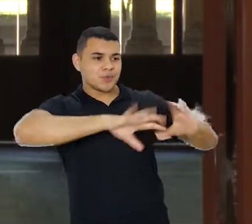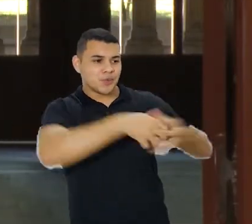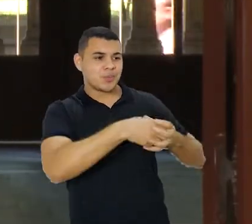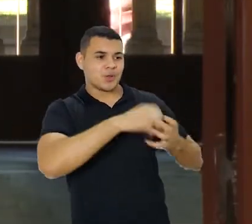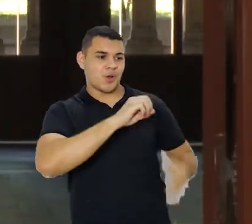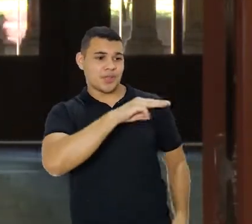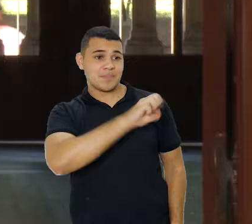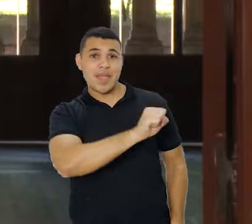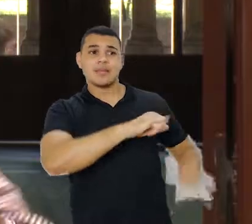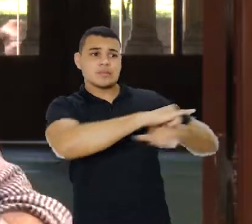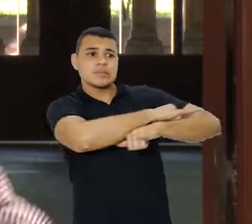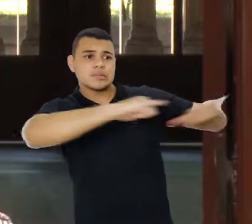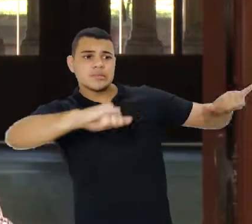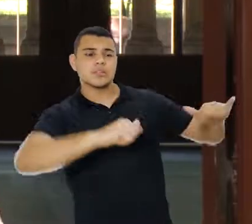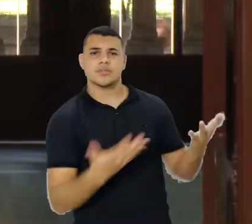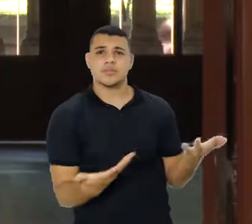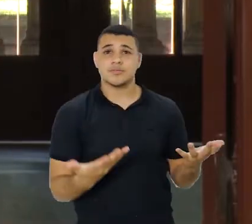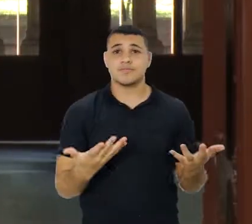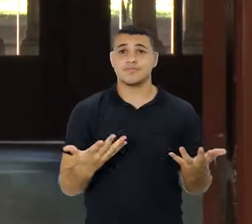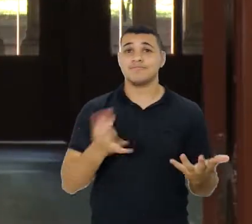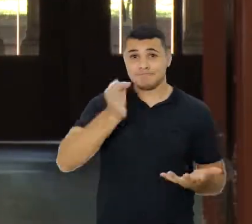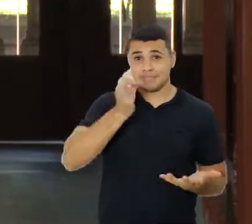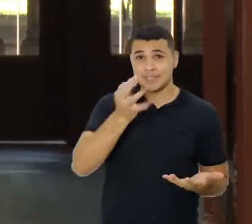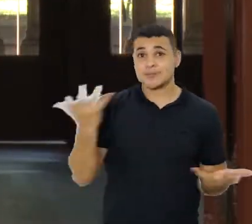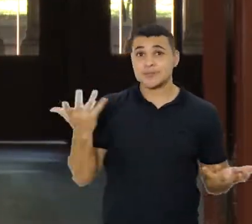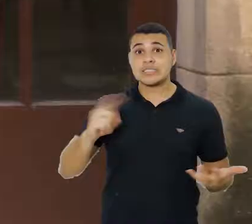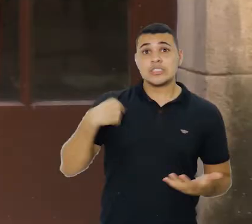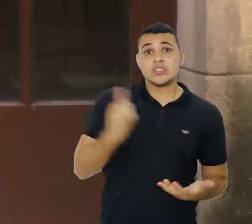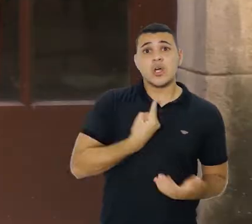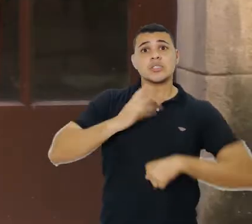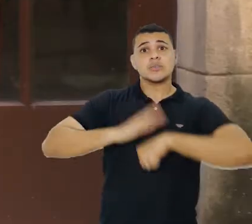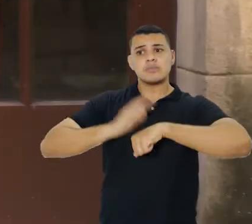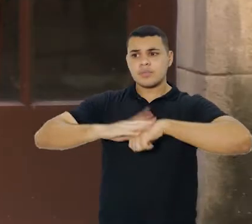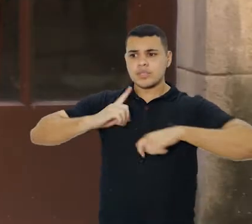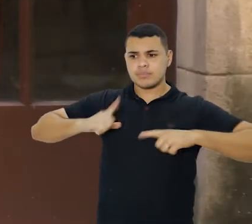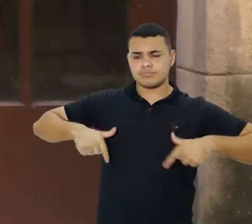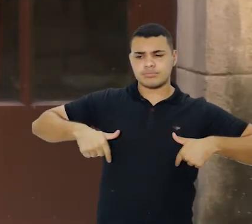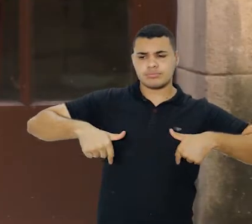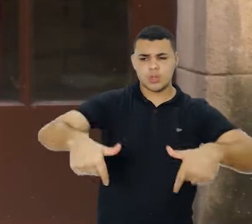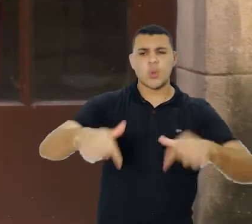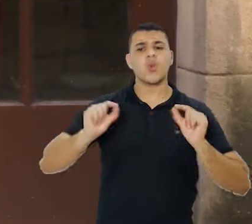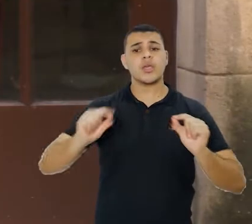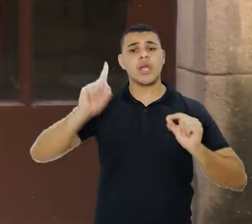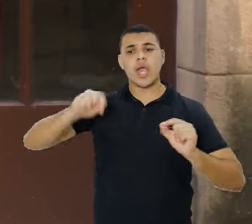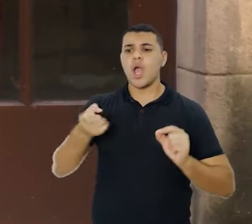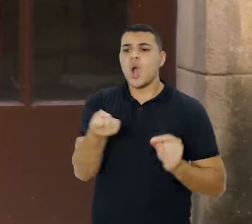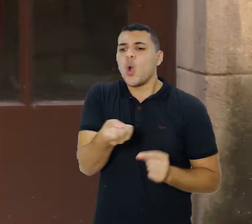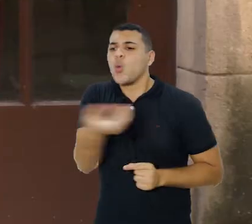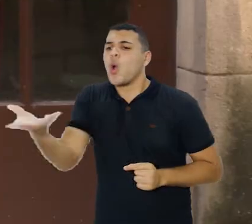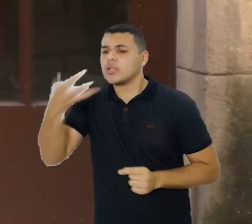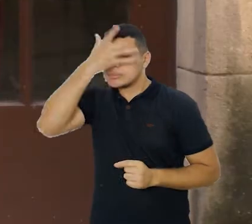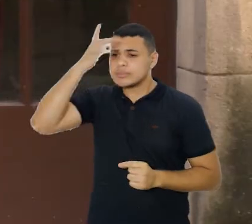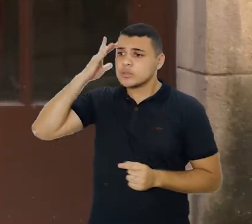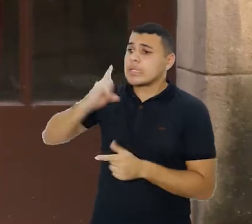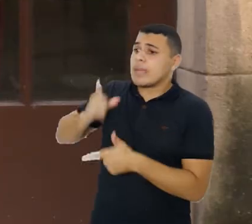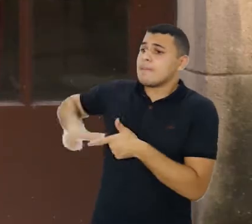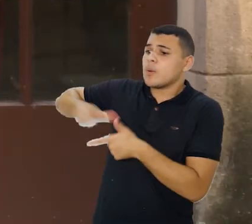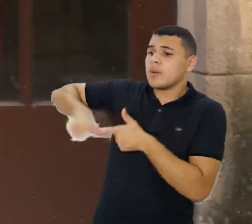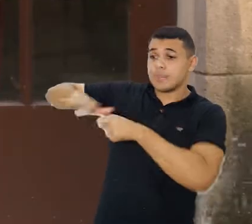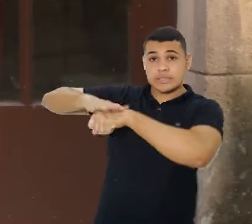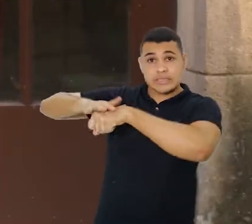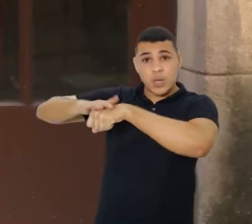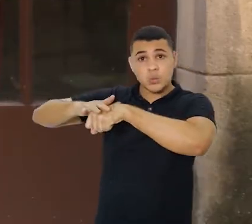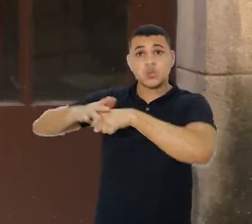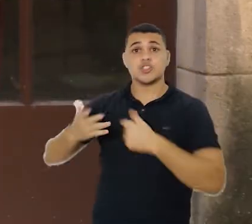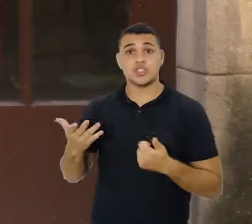tão abrangente. Tá? Na verdade, o que nós fazemos, né, mais frequentemente é quantificar os problemas